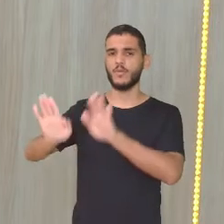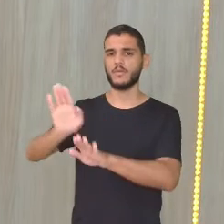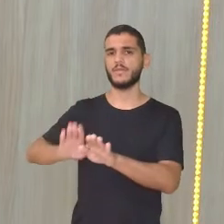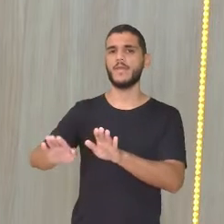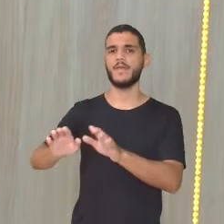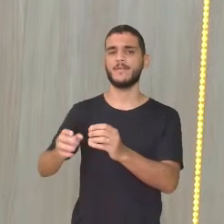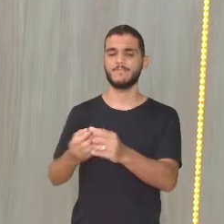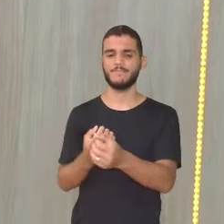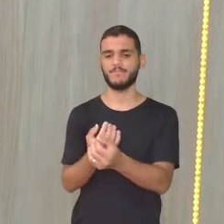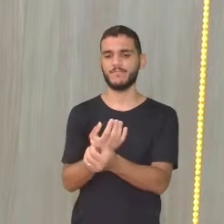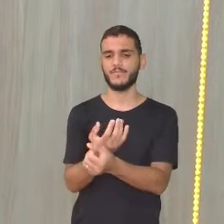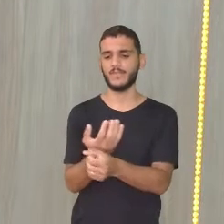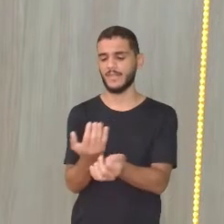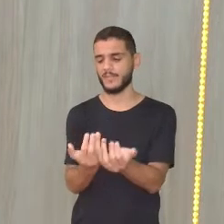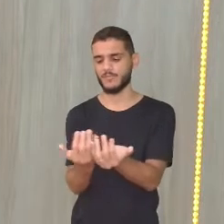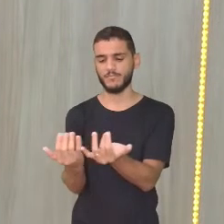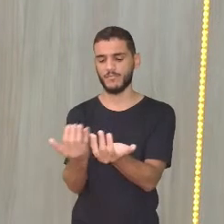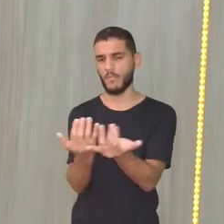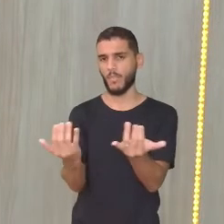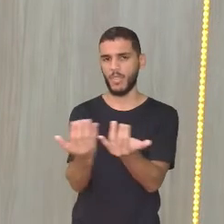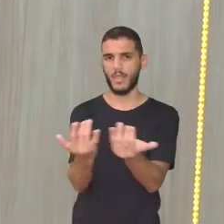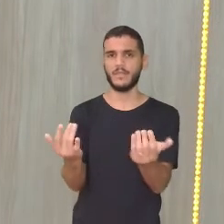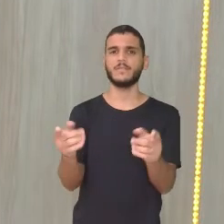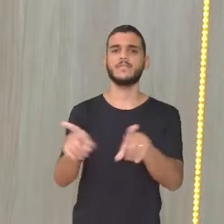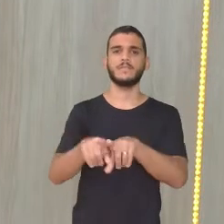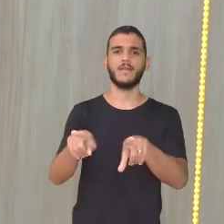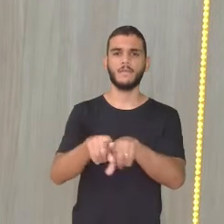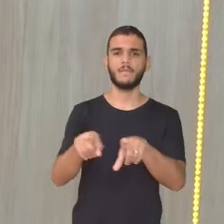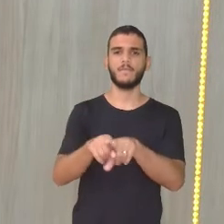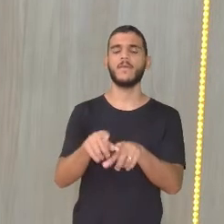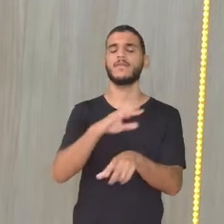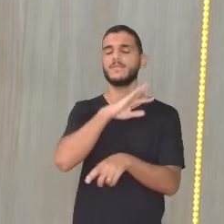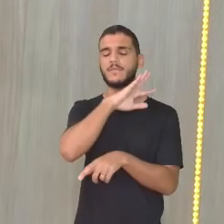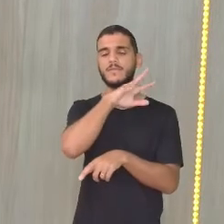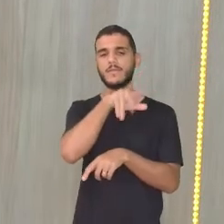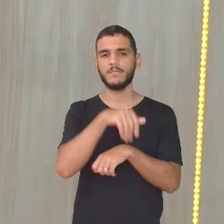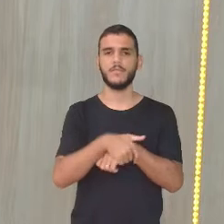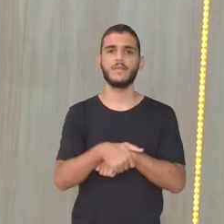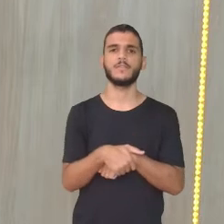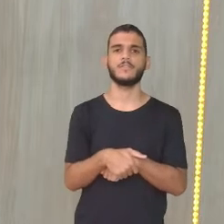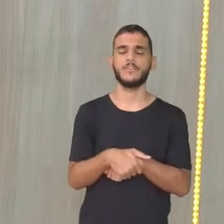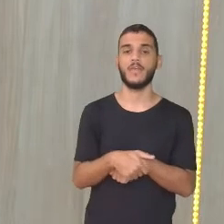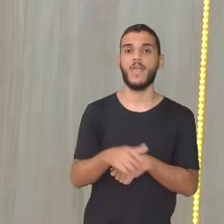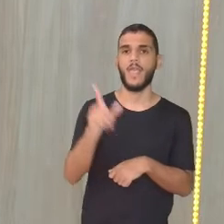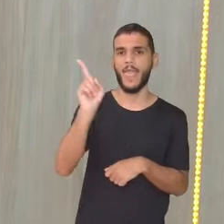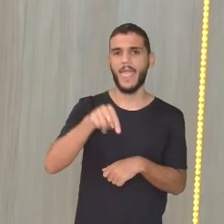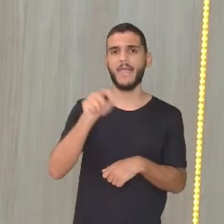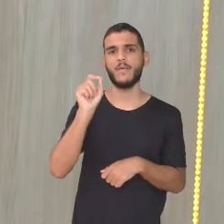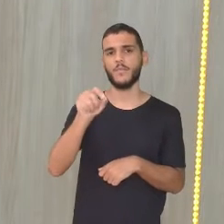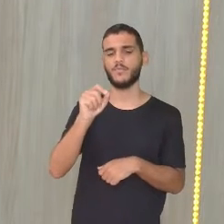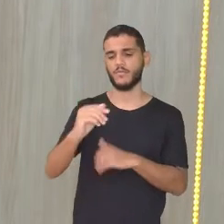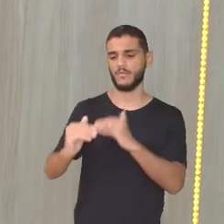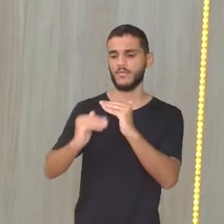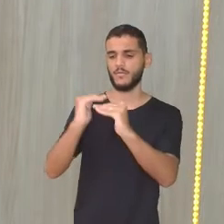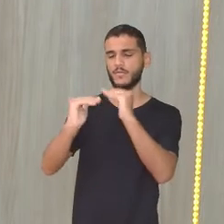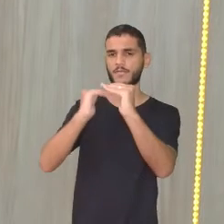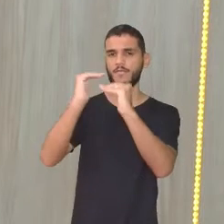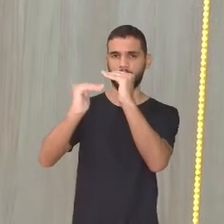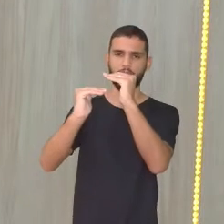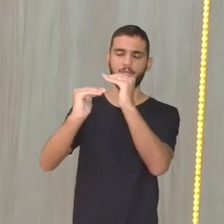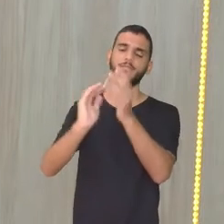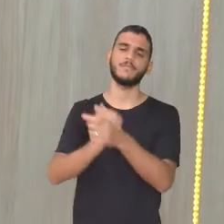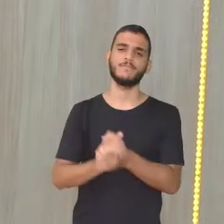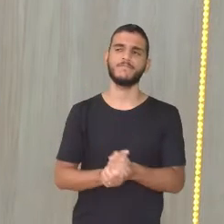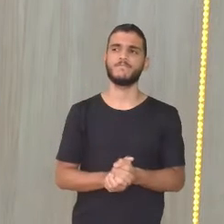animais, percebem? Então, isso, de certa forma, é um desenvolvimento. E aí eu